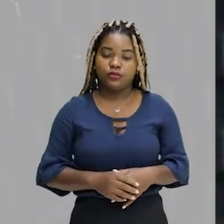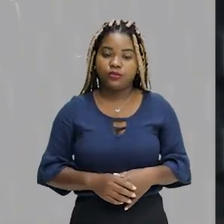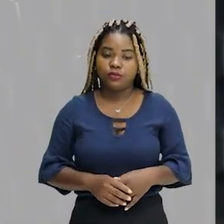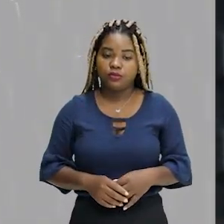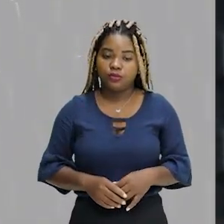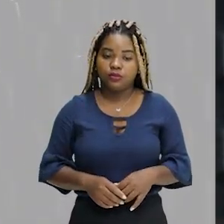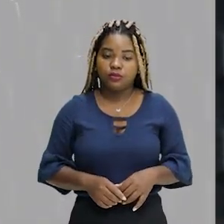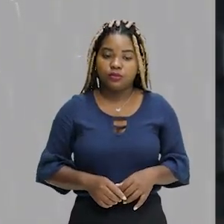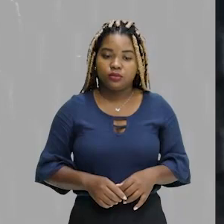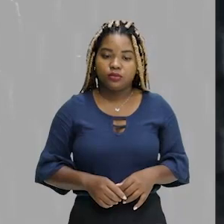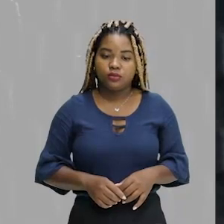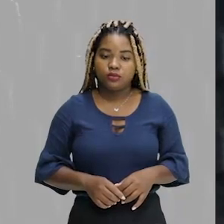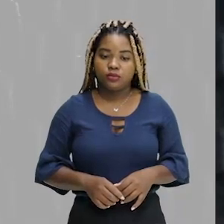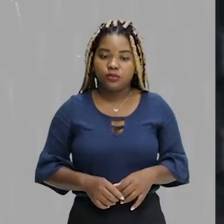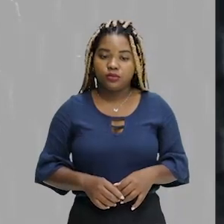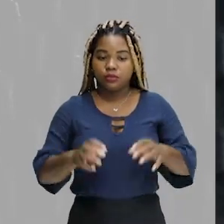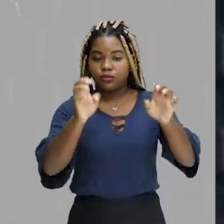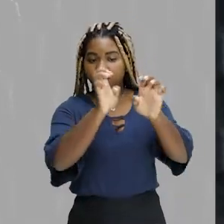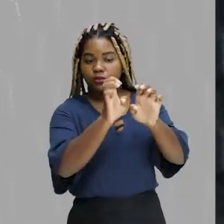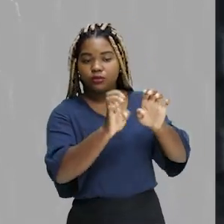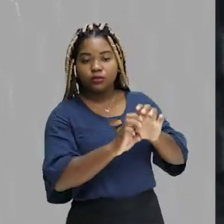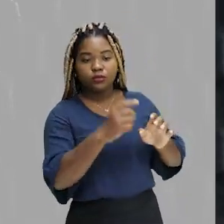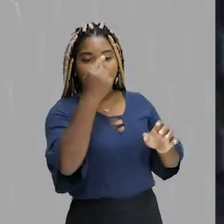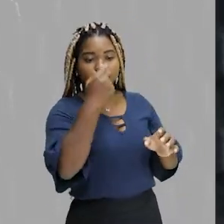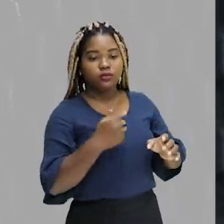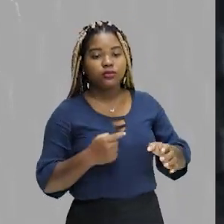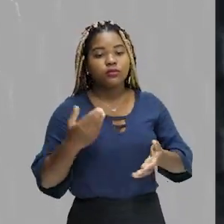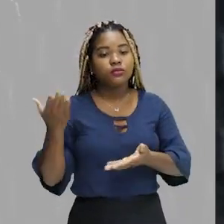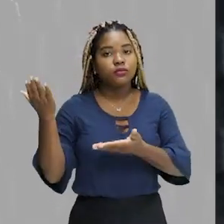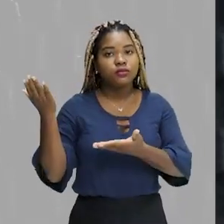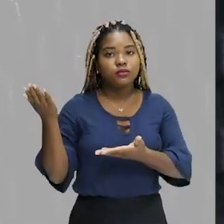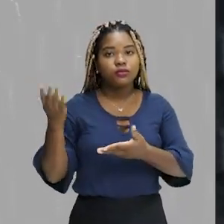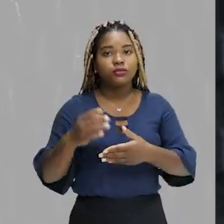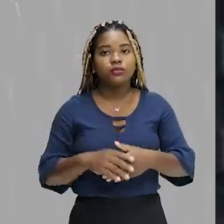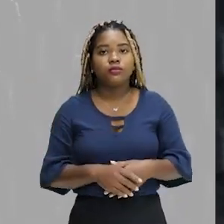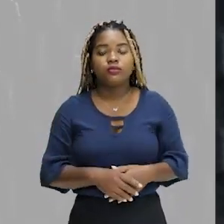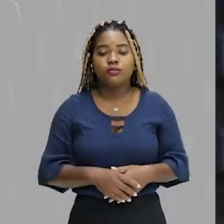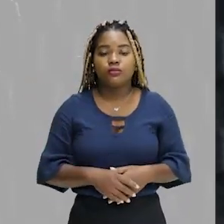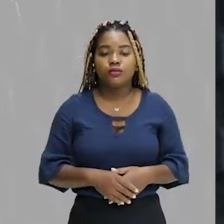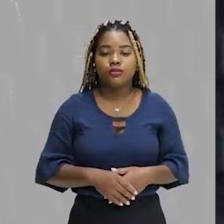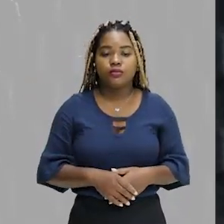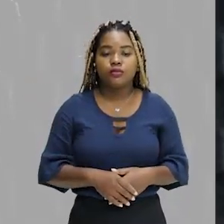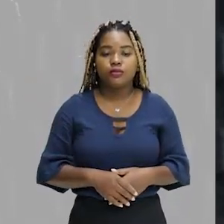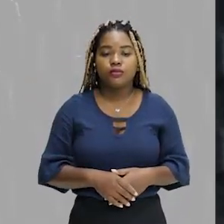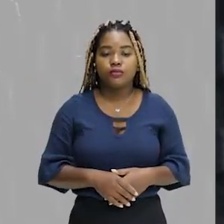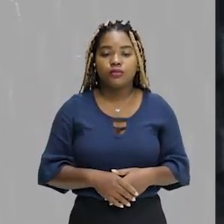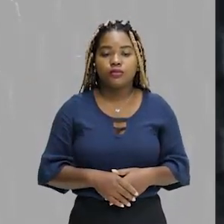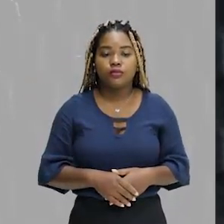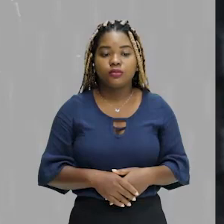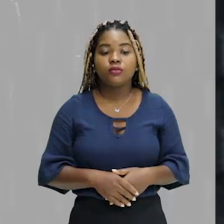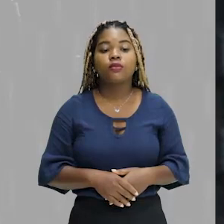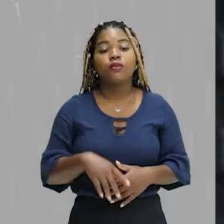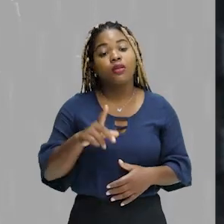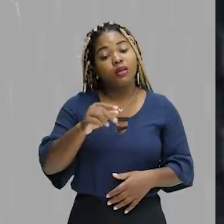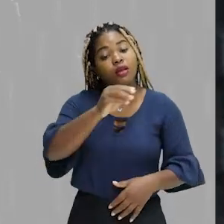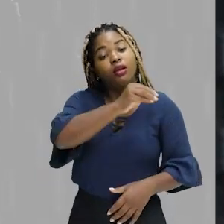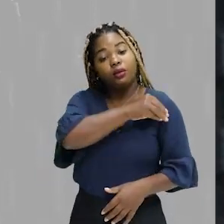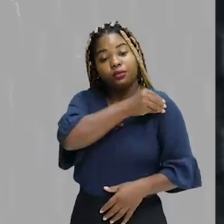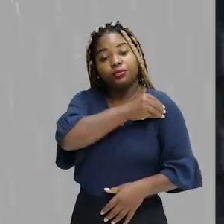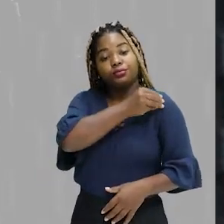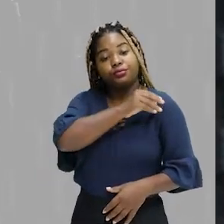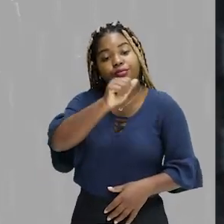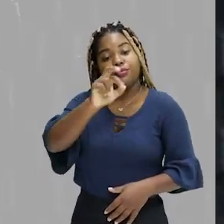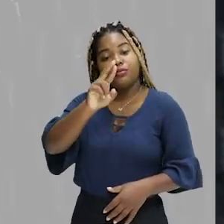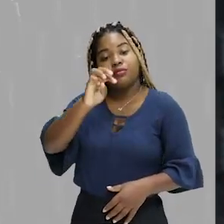certo? Observe que a estrutura, ó, a primeira estrutura, ela realmente é um álcool